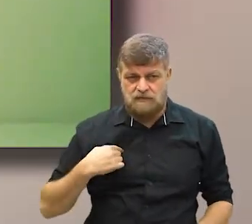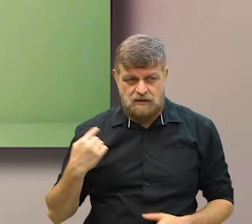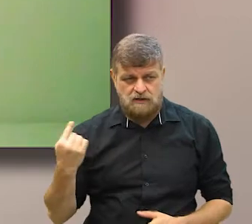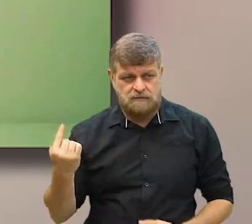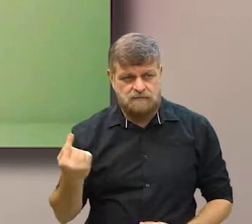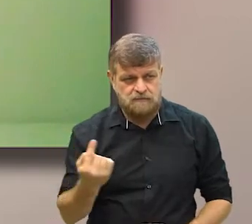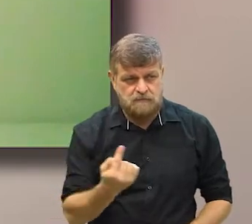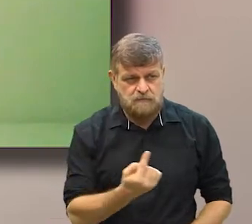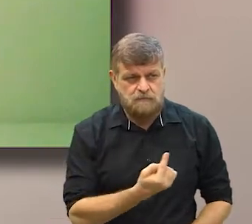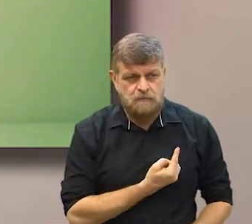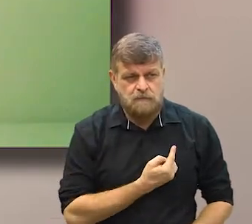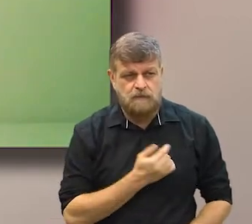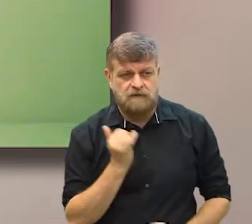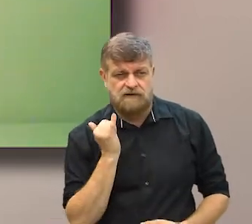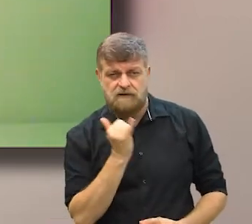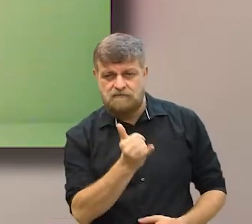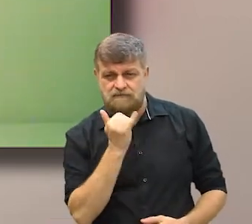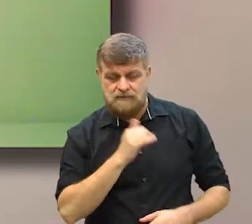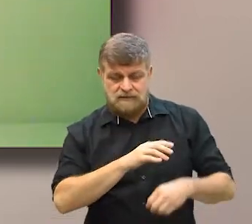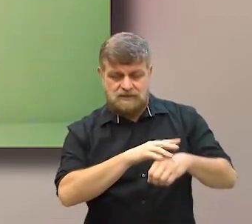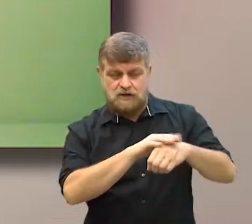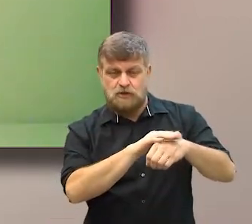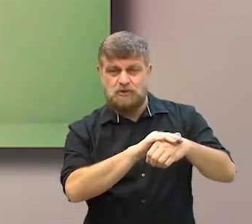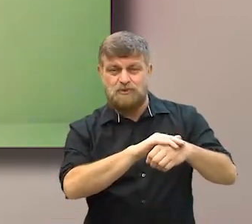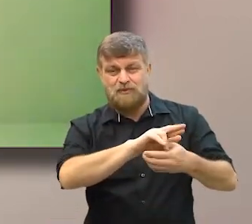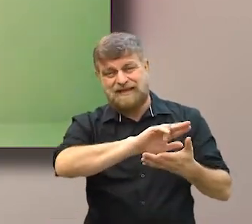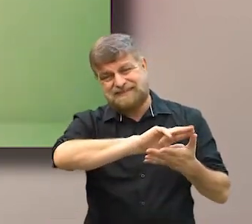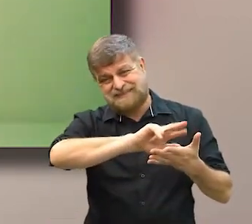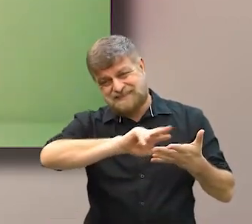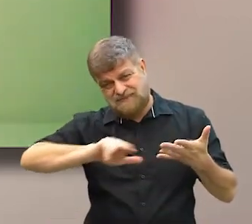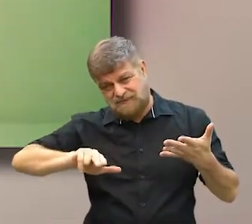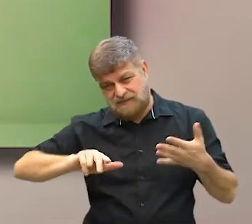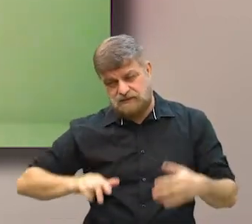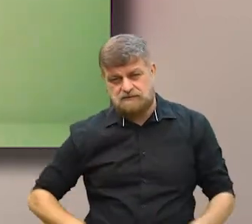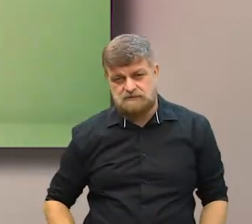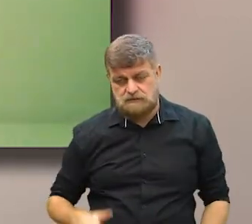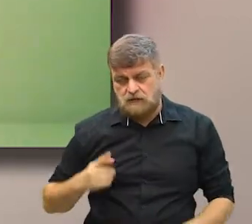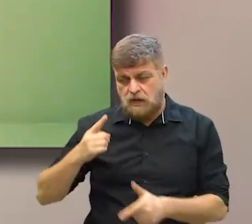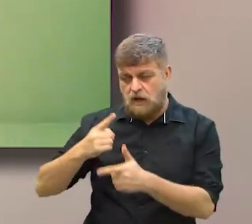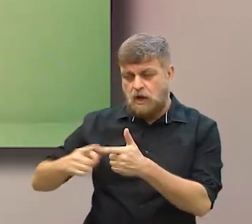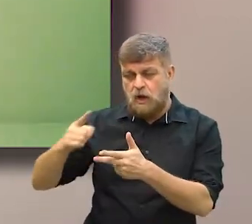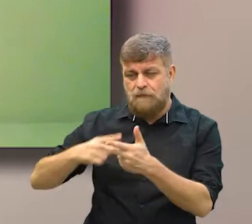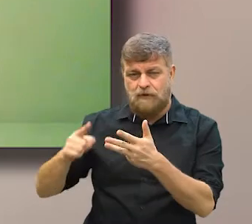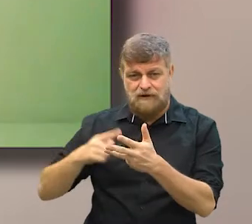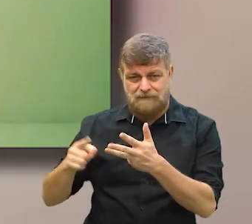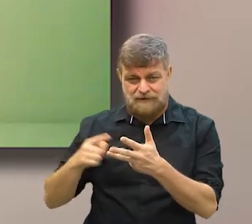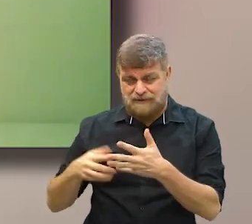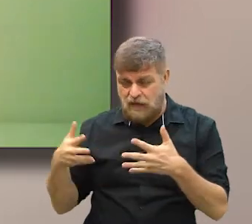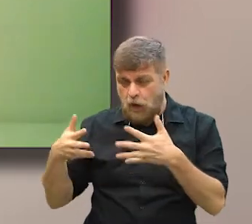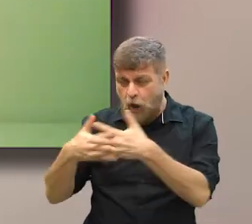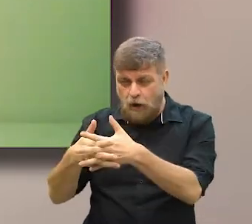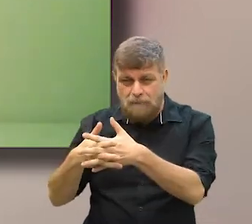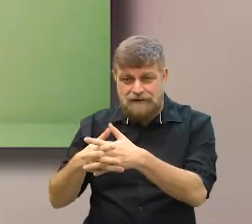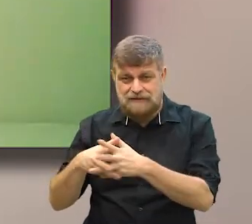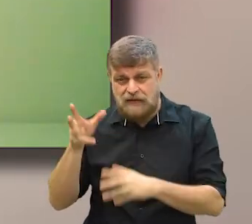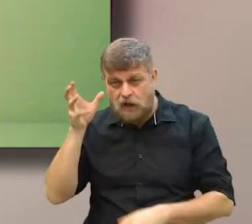nós estamos falando sobre doenças diferentes, né? Os transtornos do sono são vários.